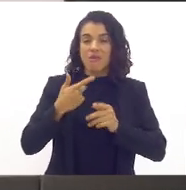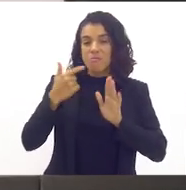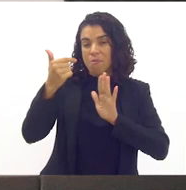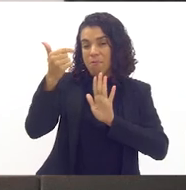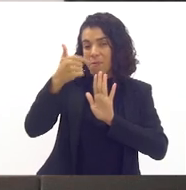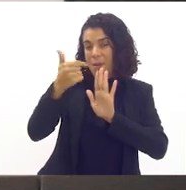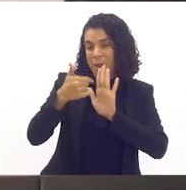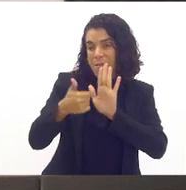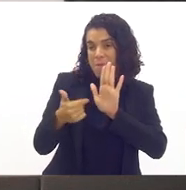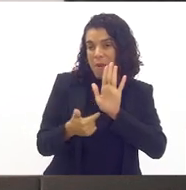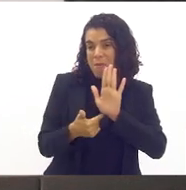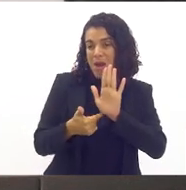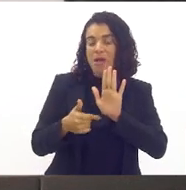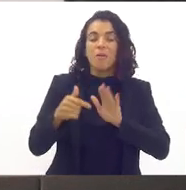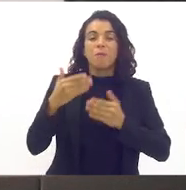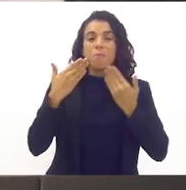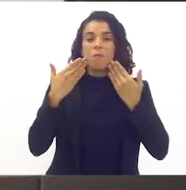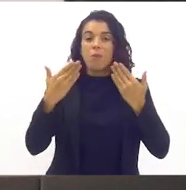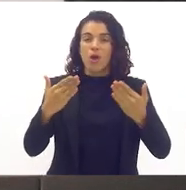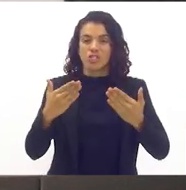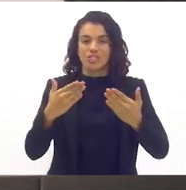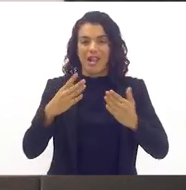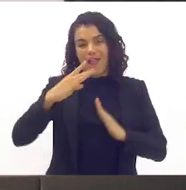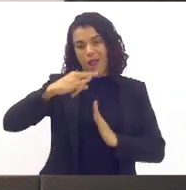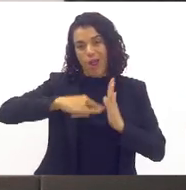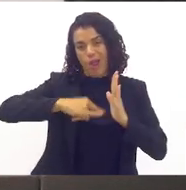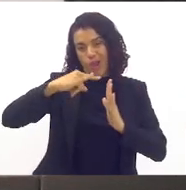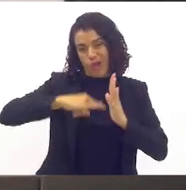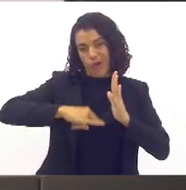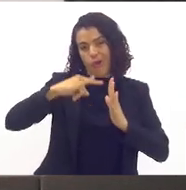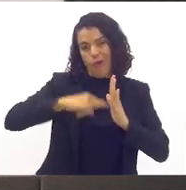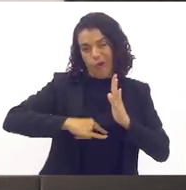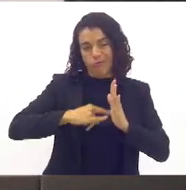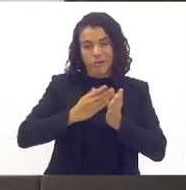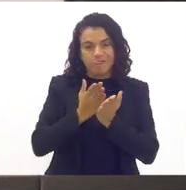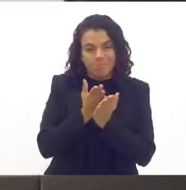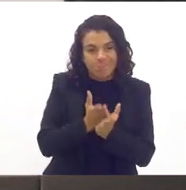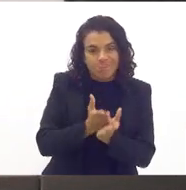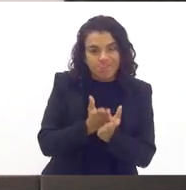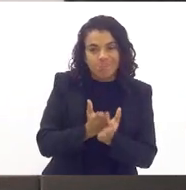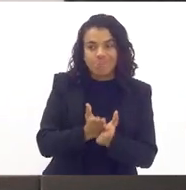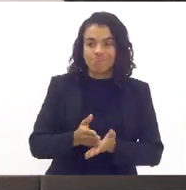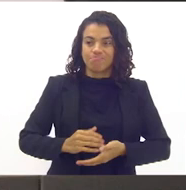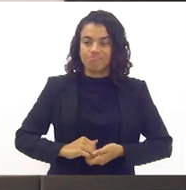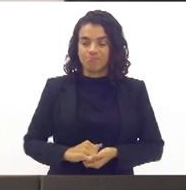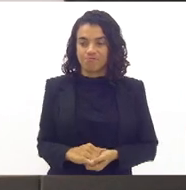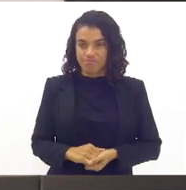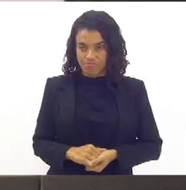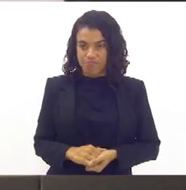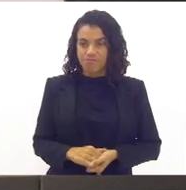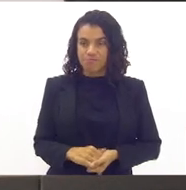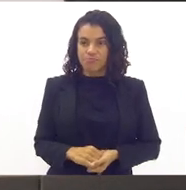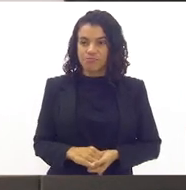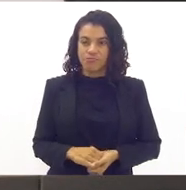gente manter essas contas no trilho direitinho.